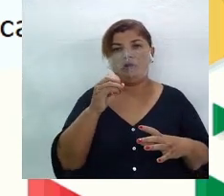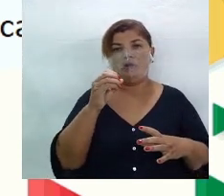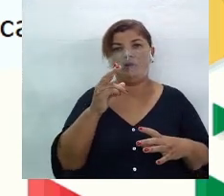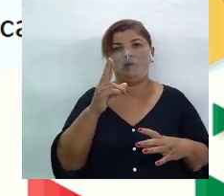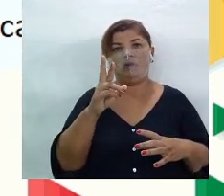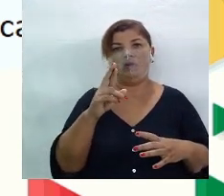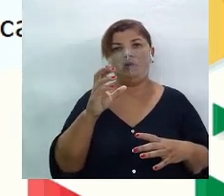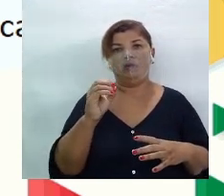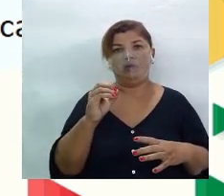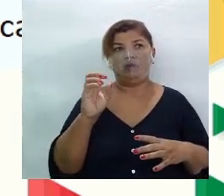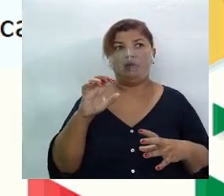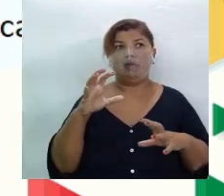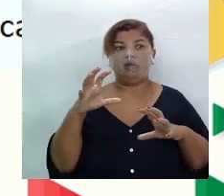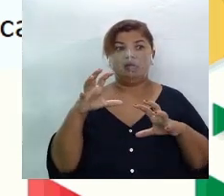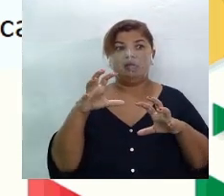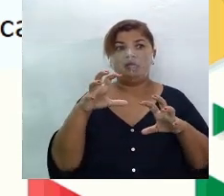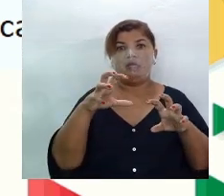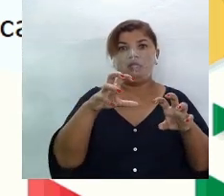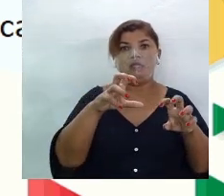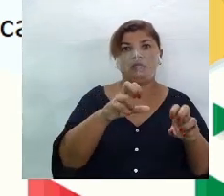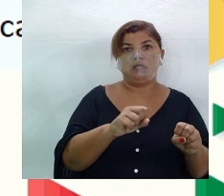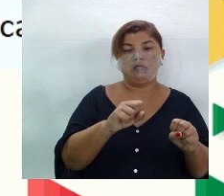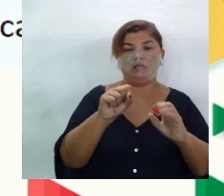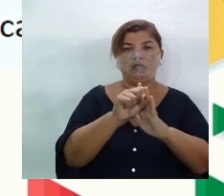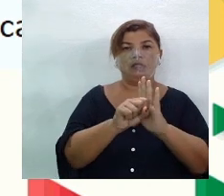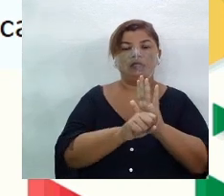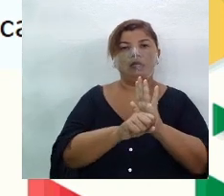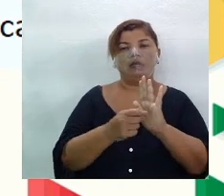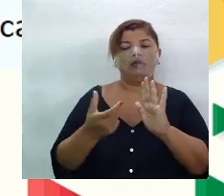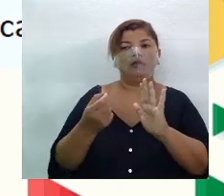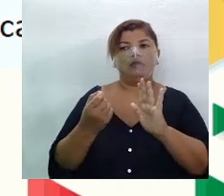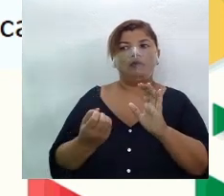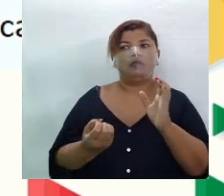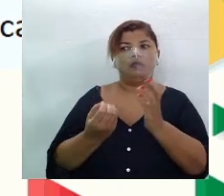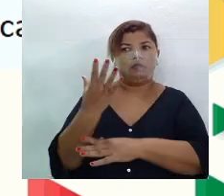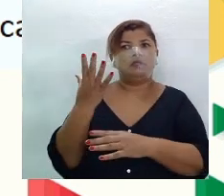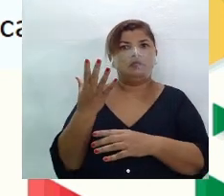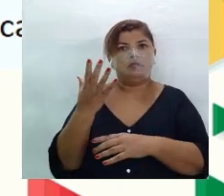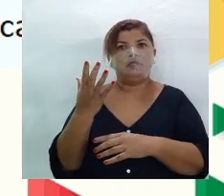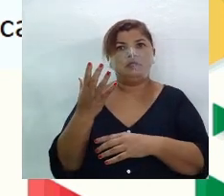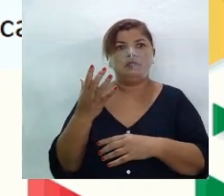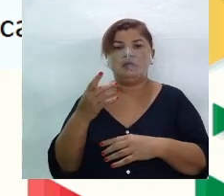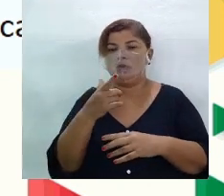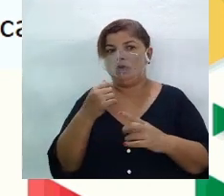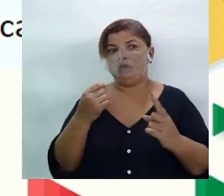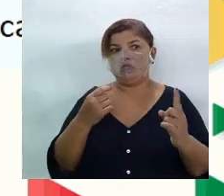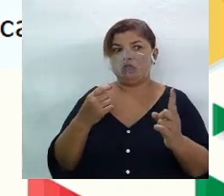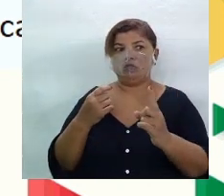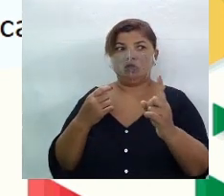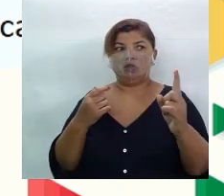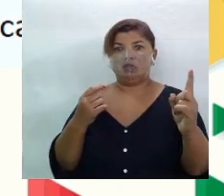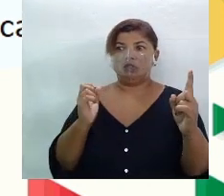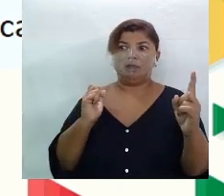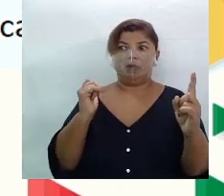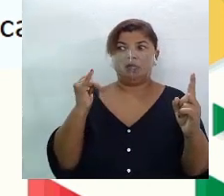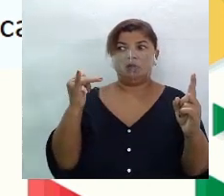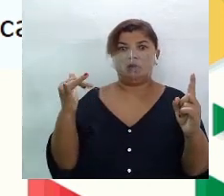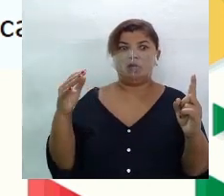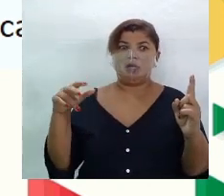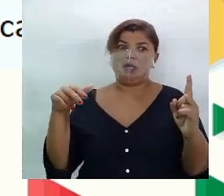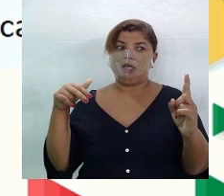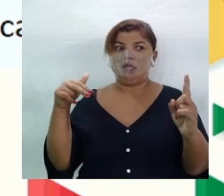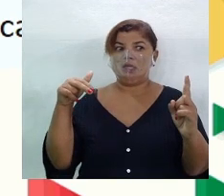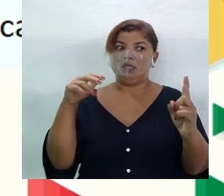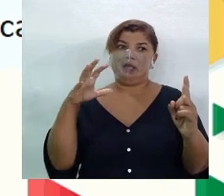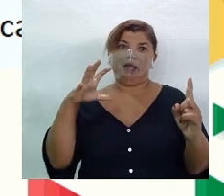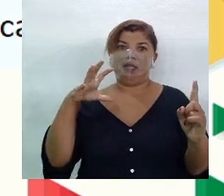cujas primeiras aparições datam no início do século XX. Ele apavora os homens que caminham sozinhos de madrugada depois de uma noite de